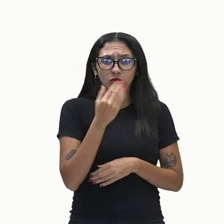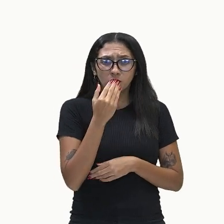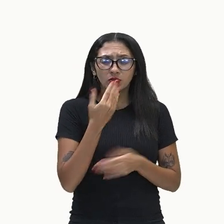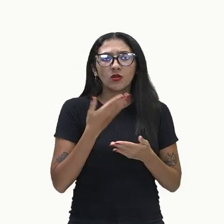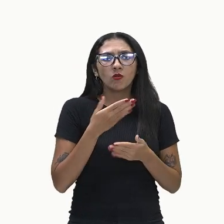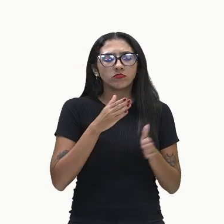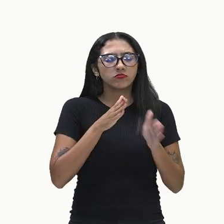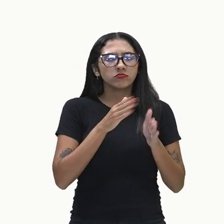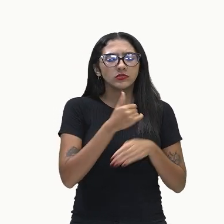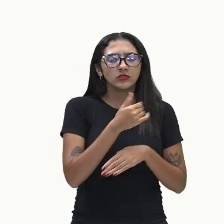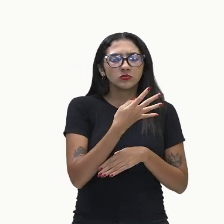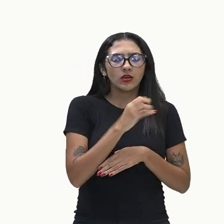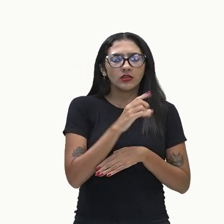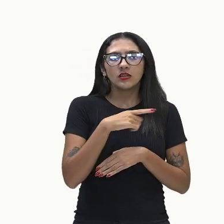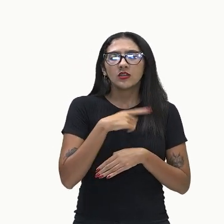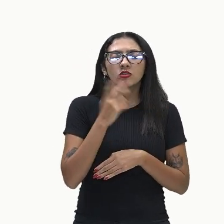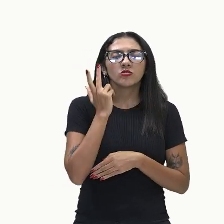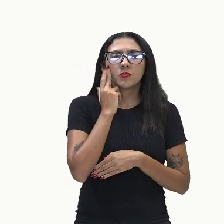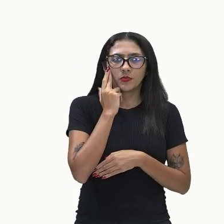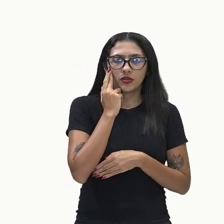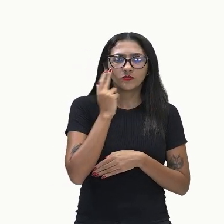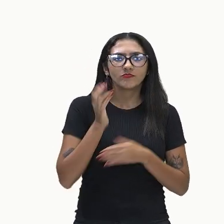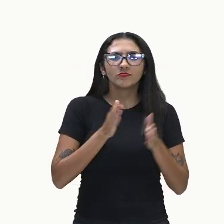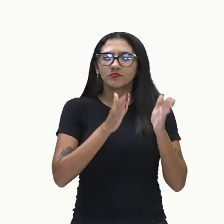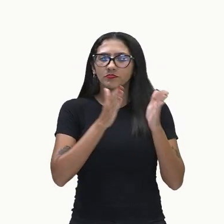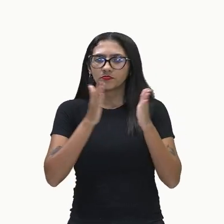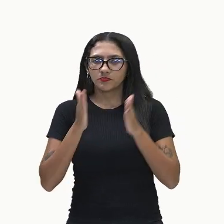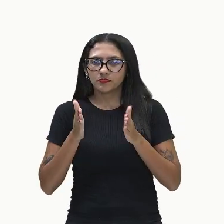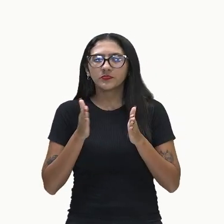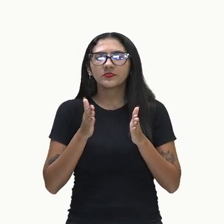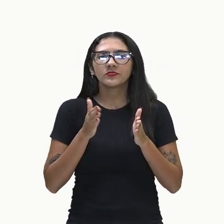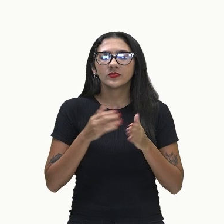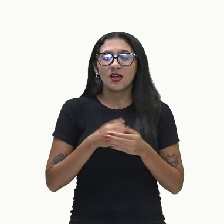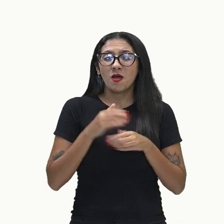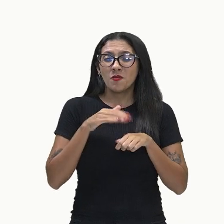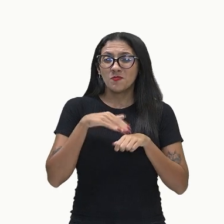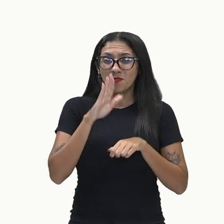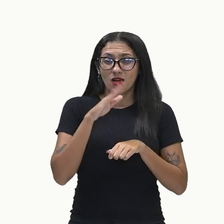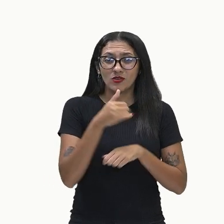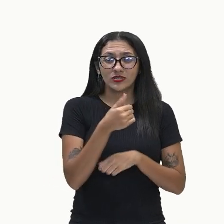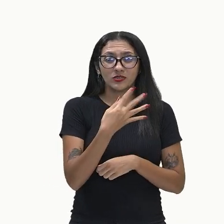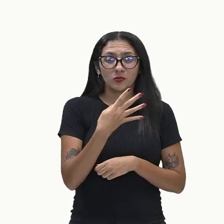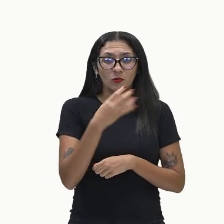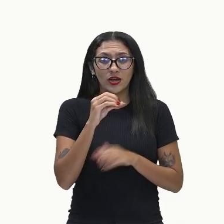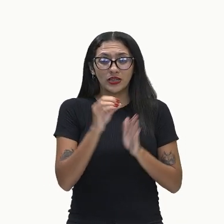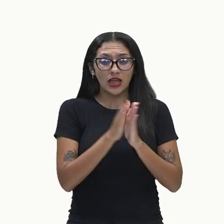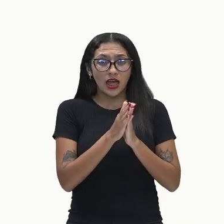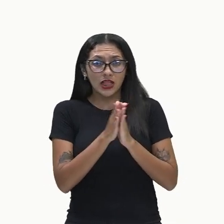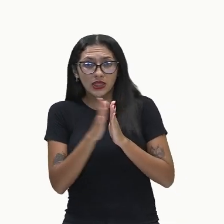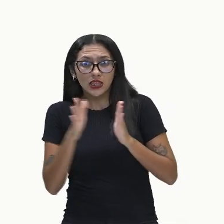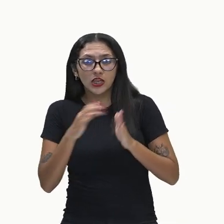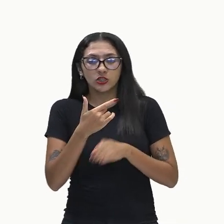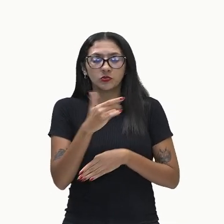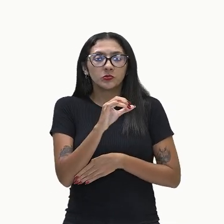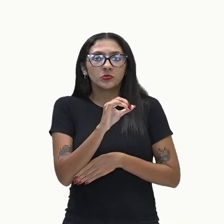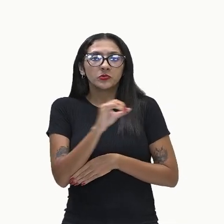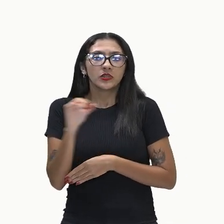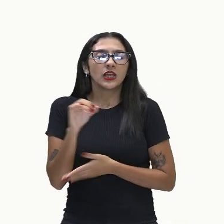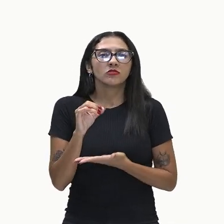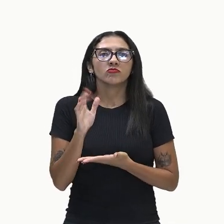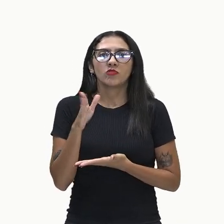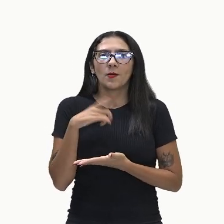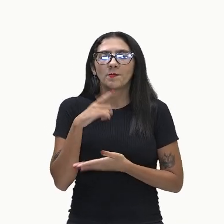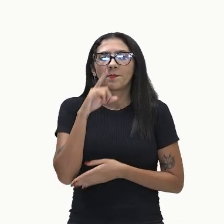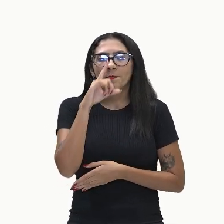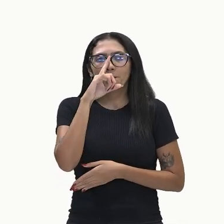numa situação normal, tá bom? Se der maior que 140 e até 200, ela já está numa situação perigosa, né,